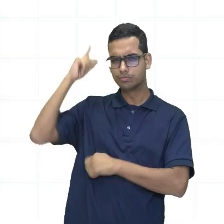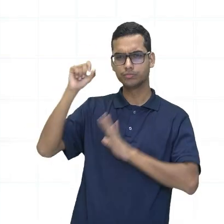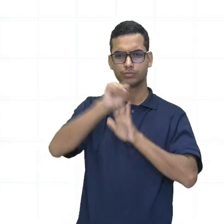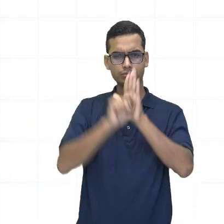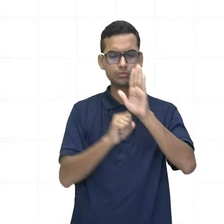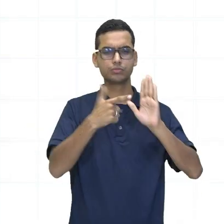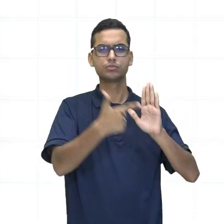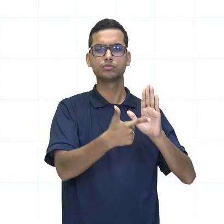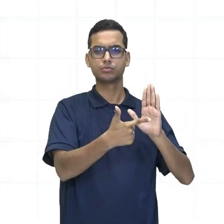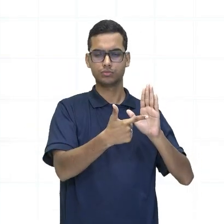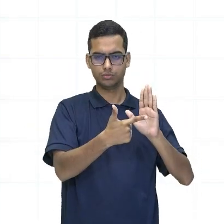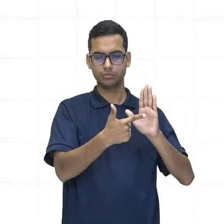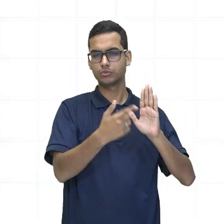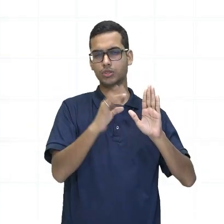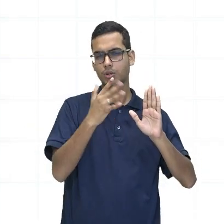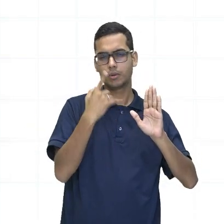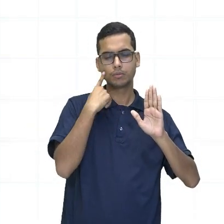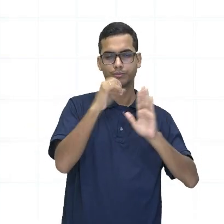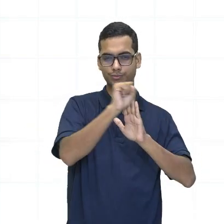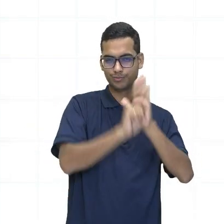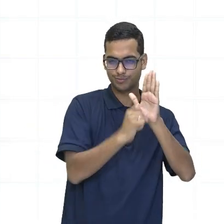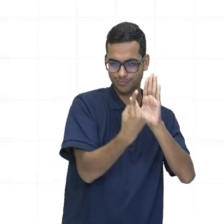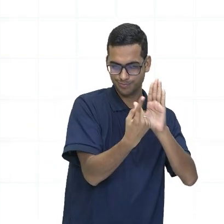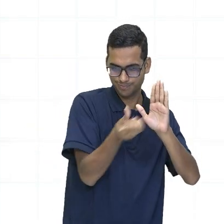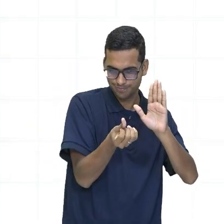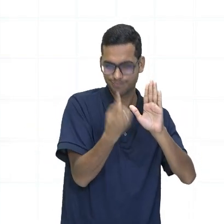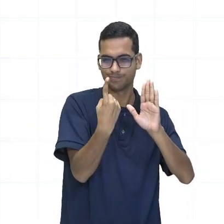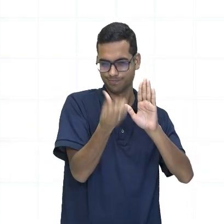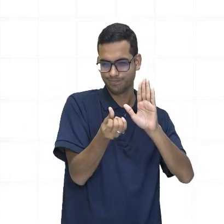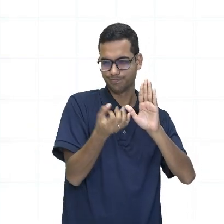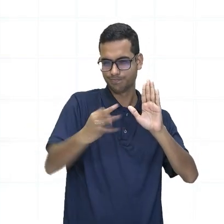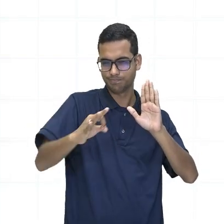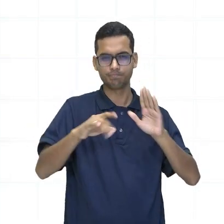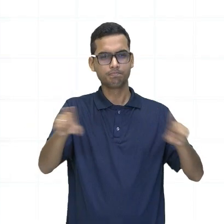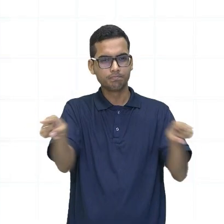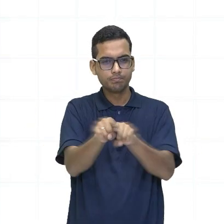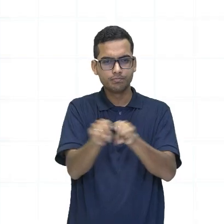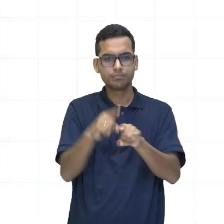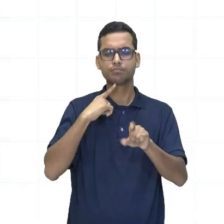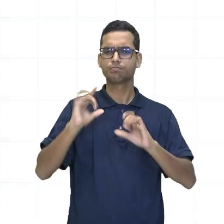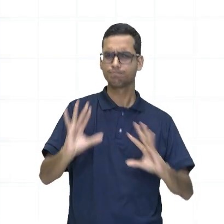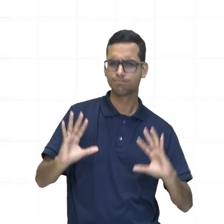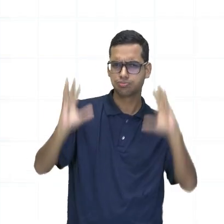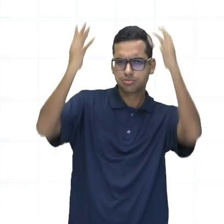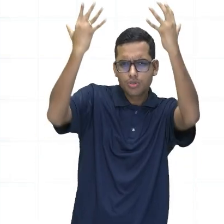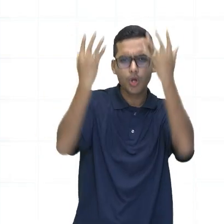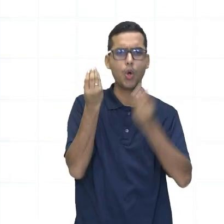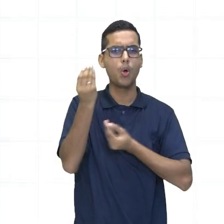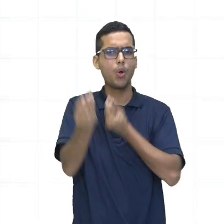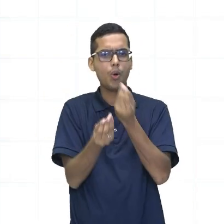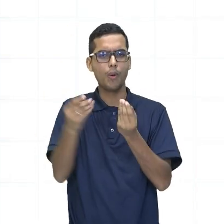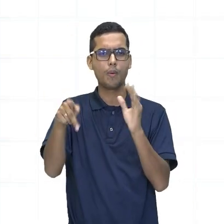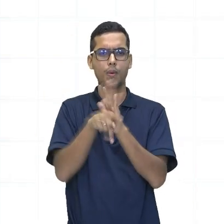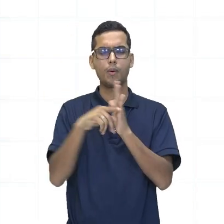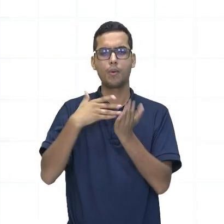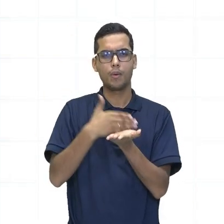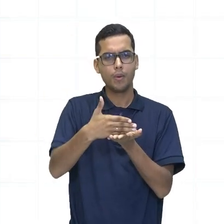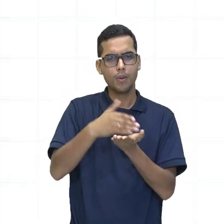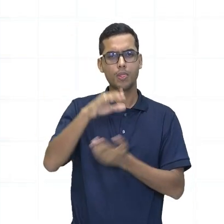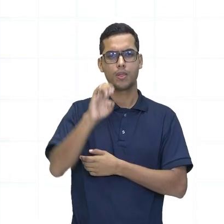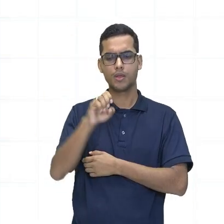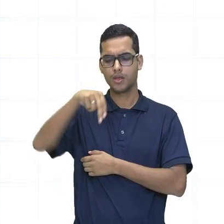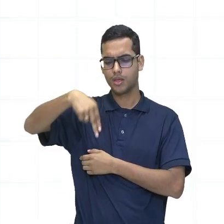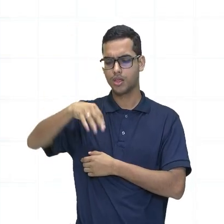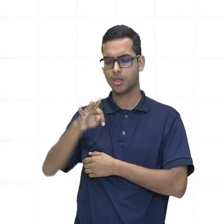do século XVI. Um desses festejos foi o Entrudo, que acontecia